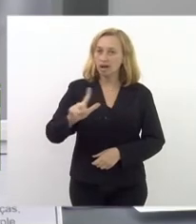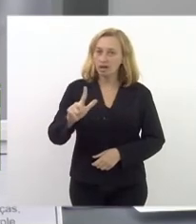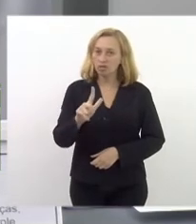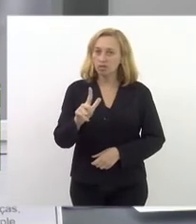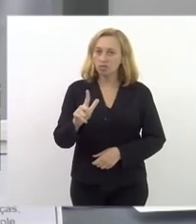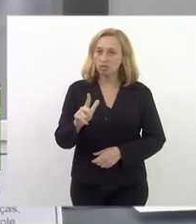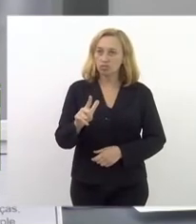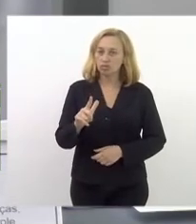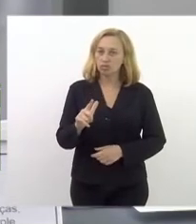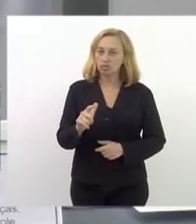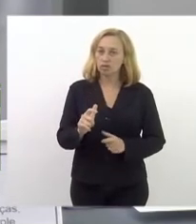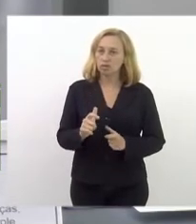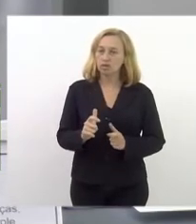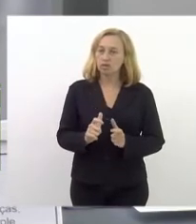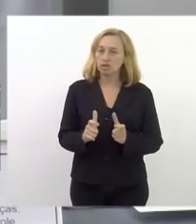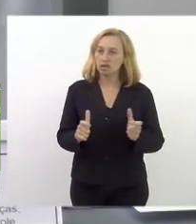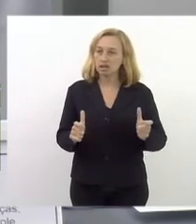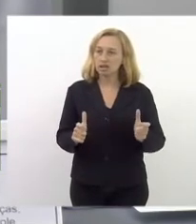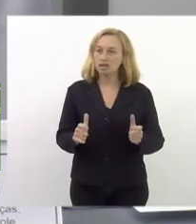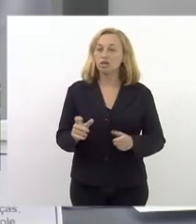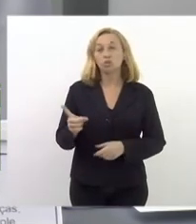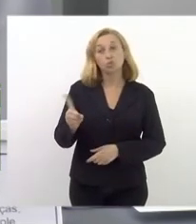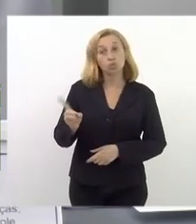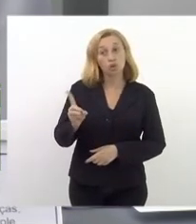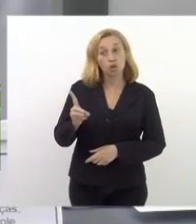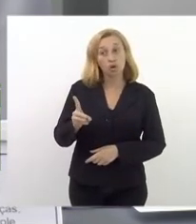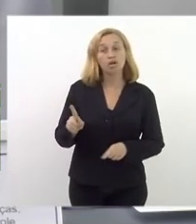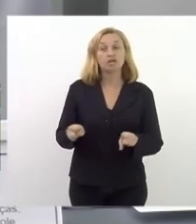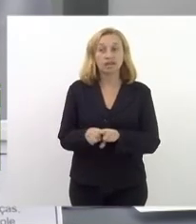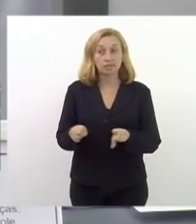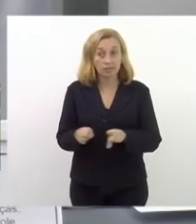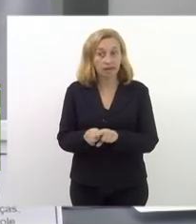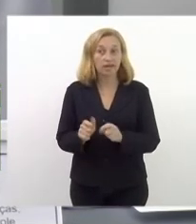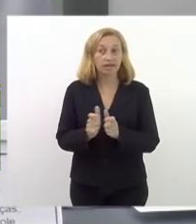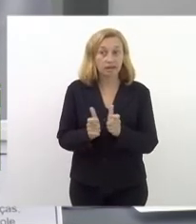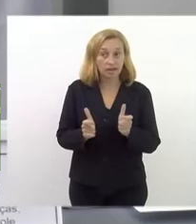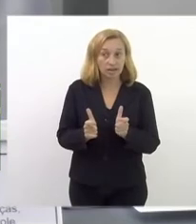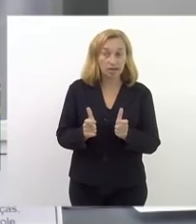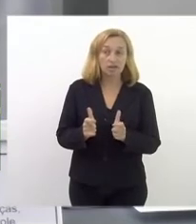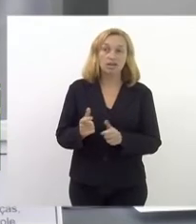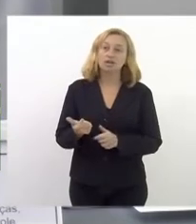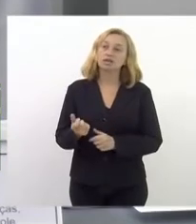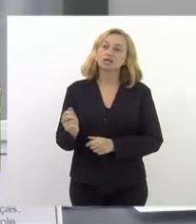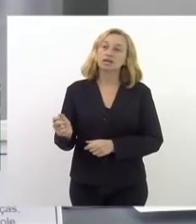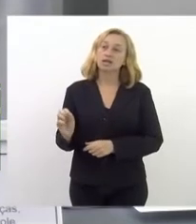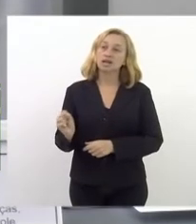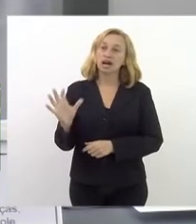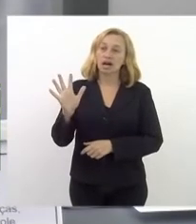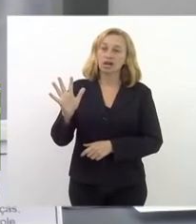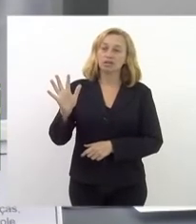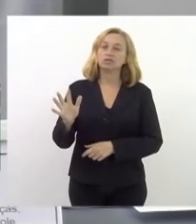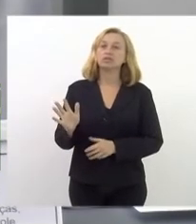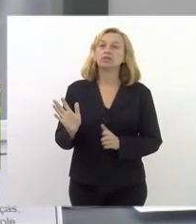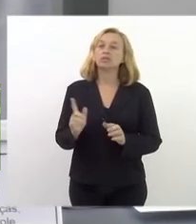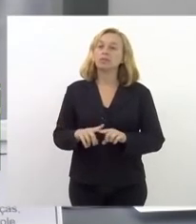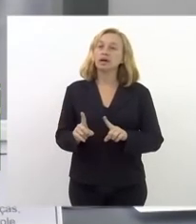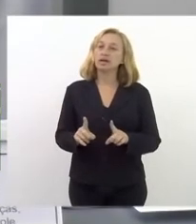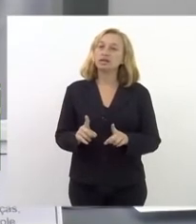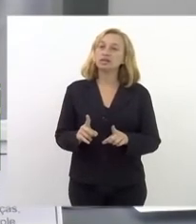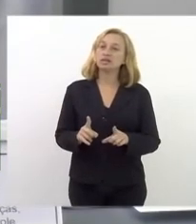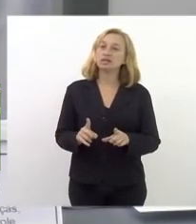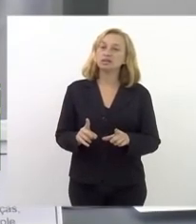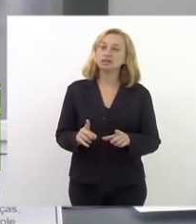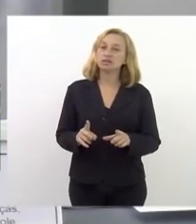cresceu, que o dólar também cresceu, mas tem aí o efeito